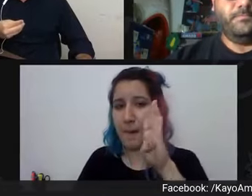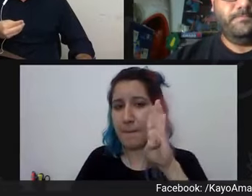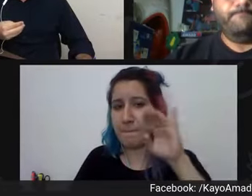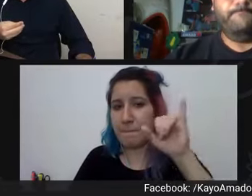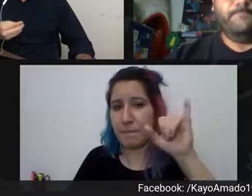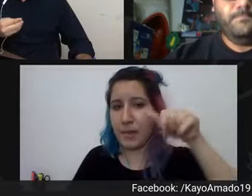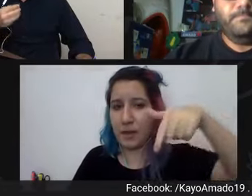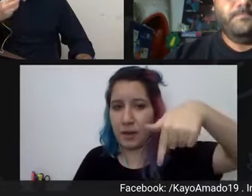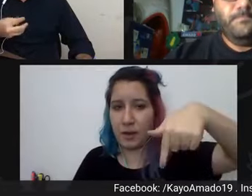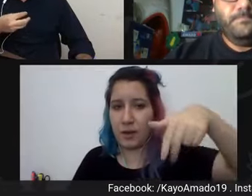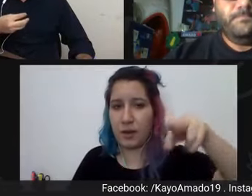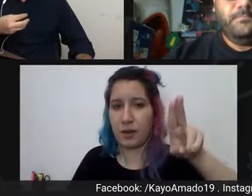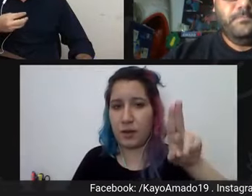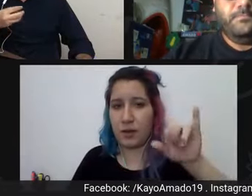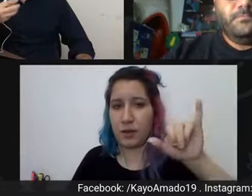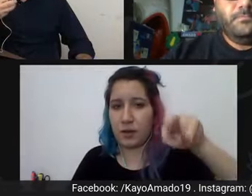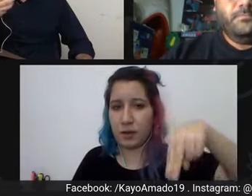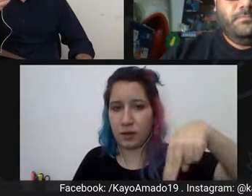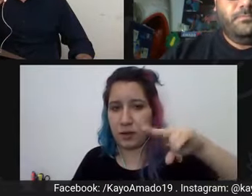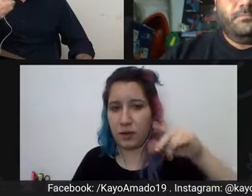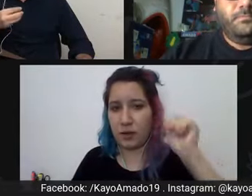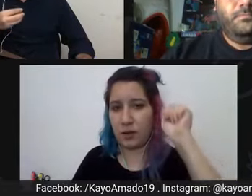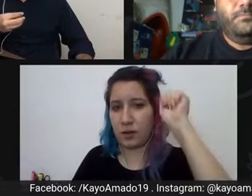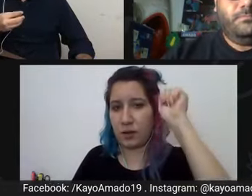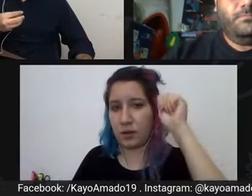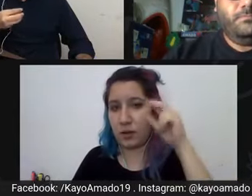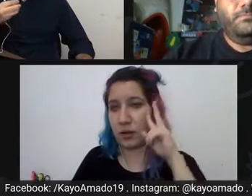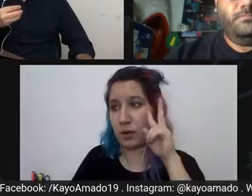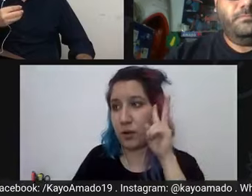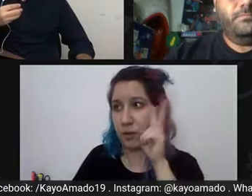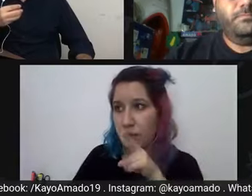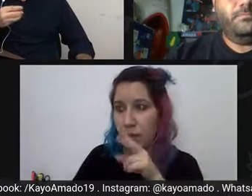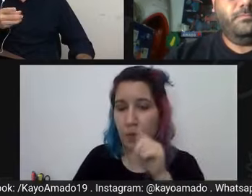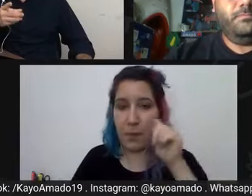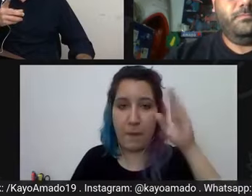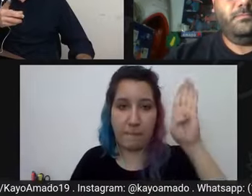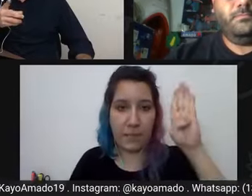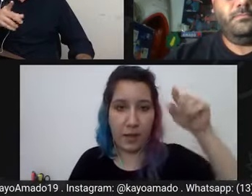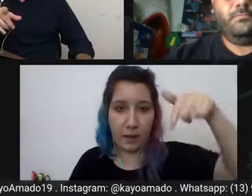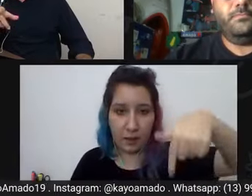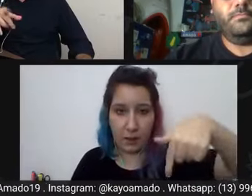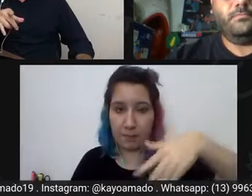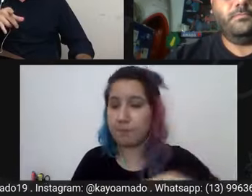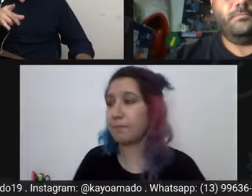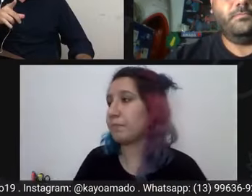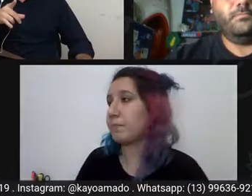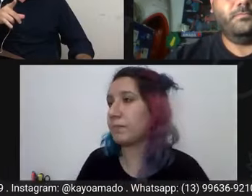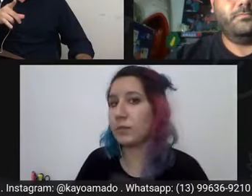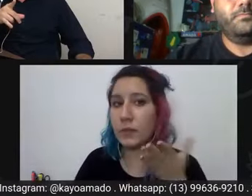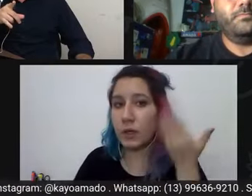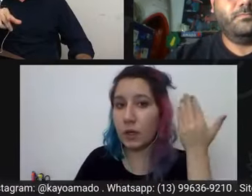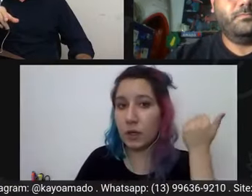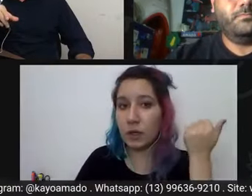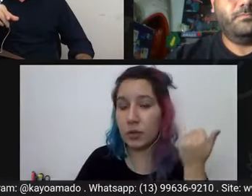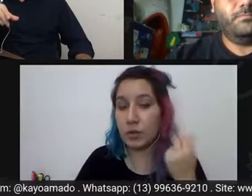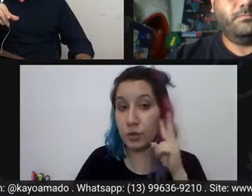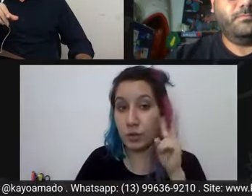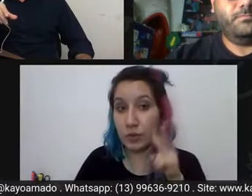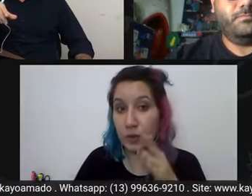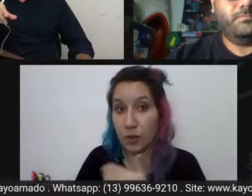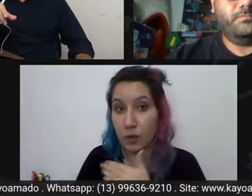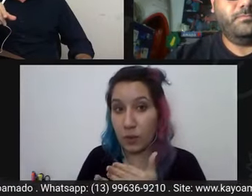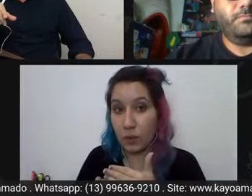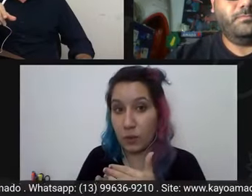atualmente. Então, vamos dar uma olhada. Quem não está ligado na biquinha? Antes, deixa eu só ver aqui, rapidinho. Acho que vi